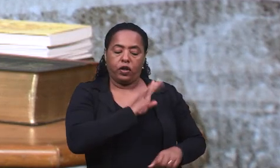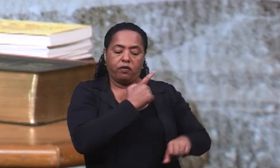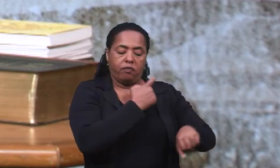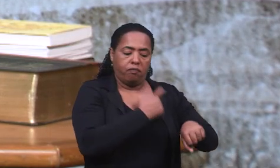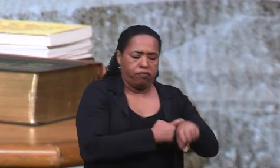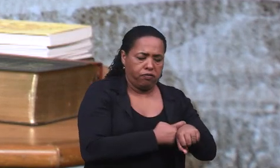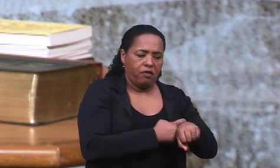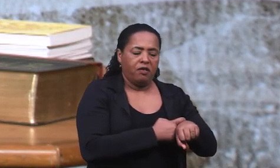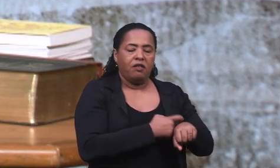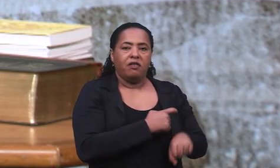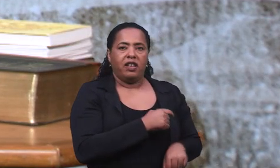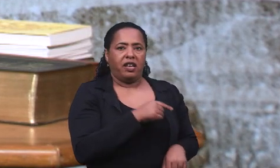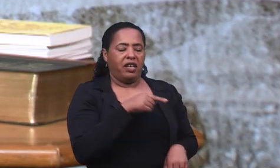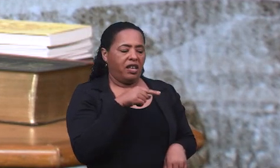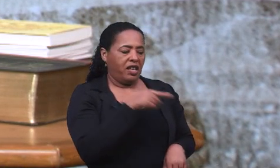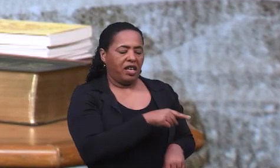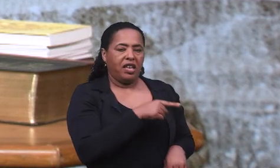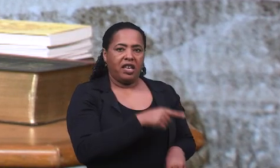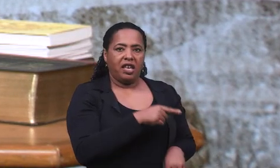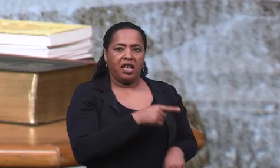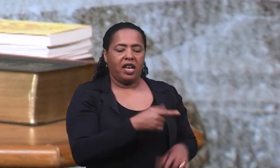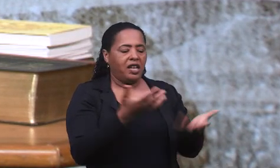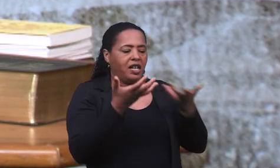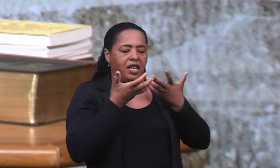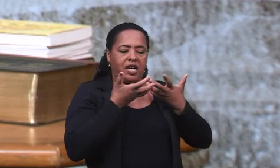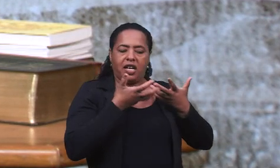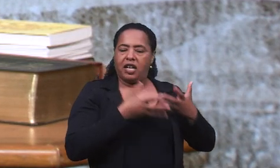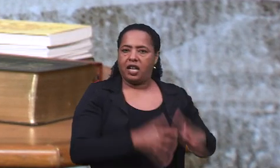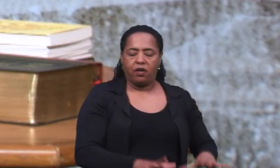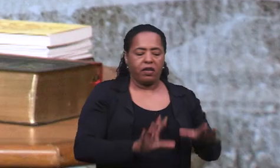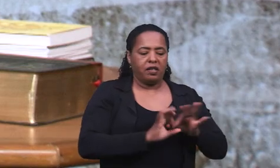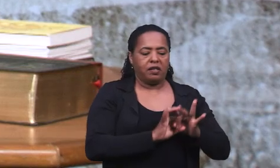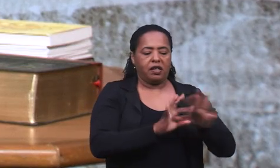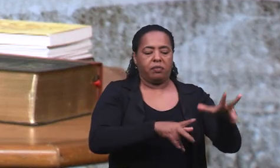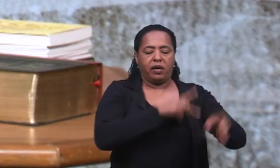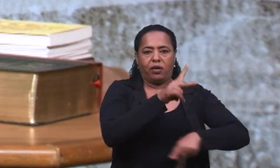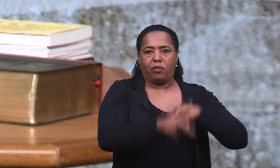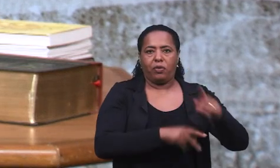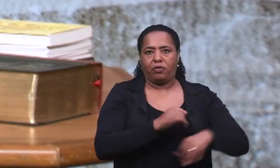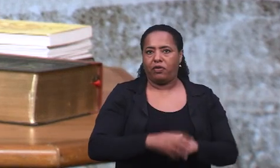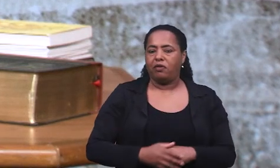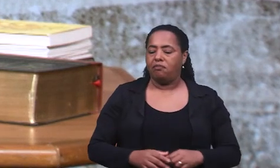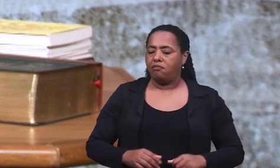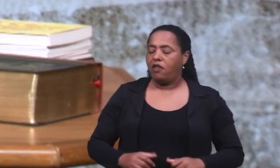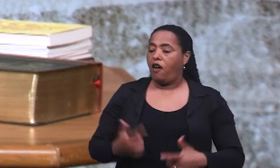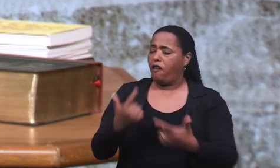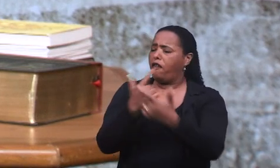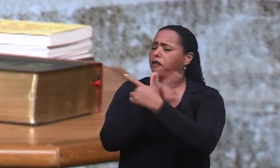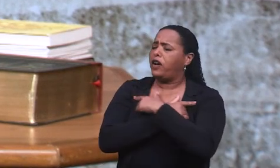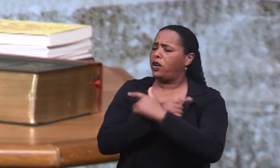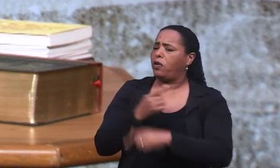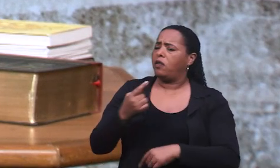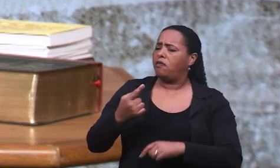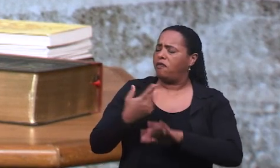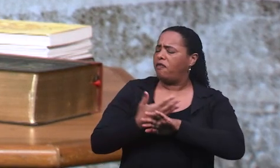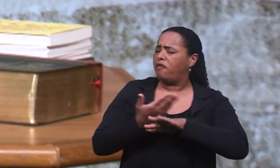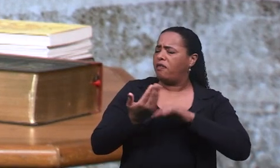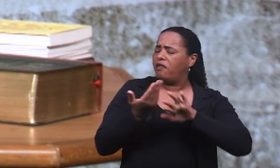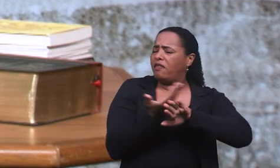e este não os quis deixar ir. E disse-lhe Faraó: Vai-te de